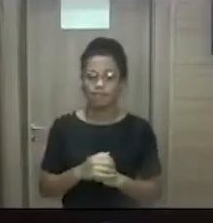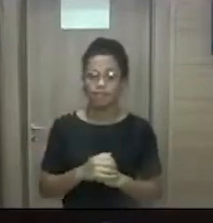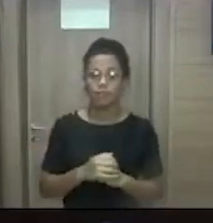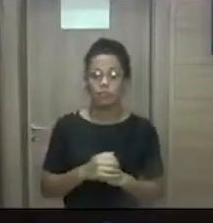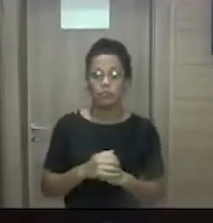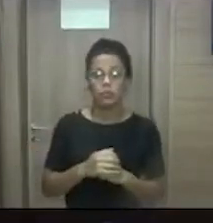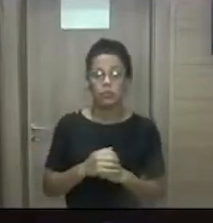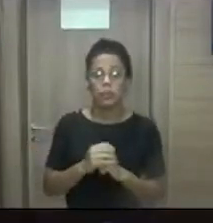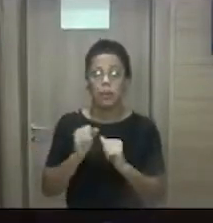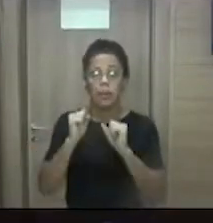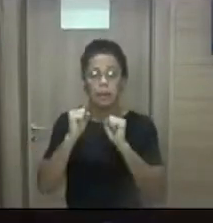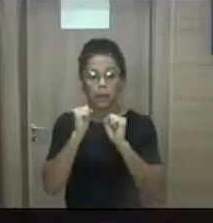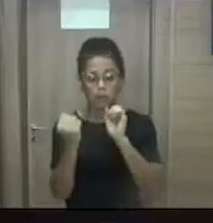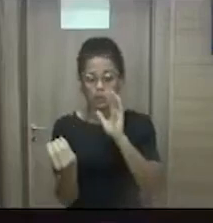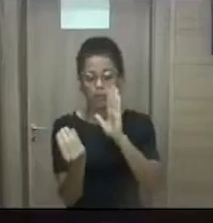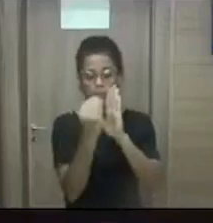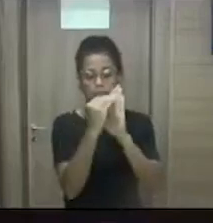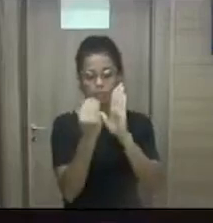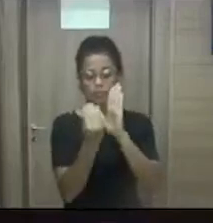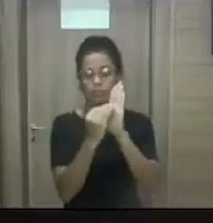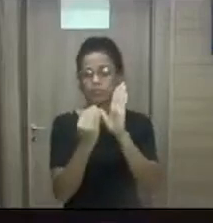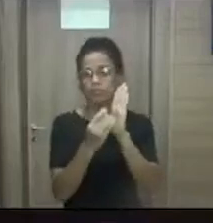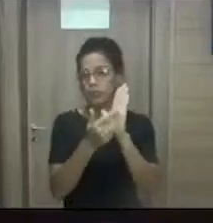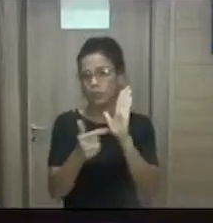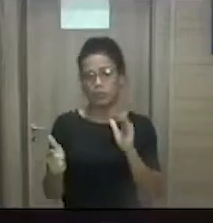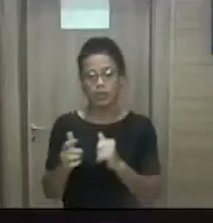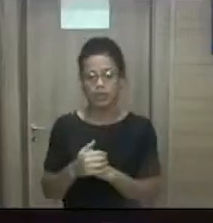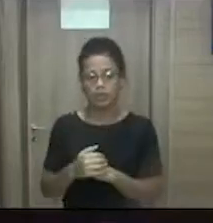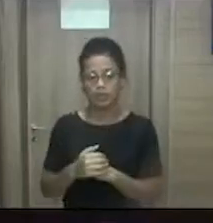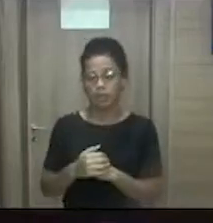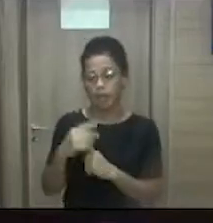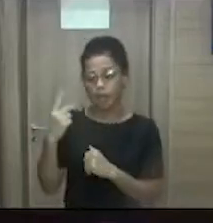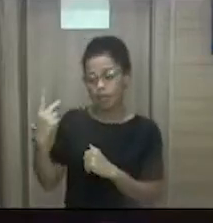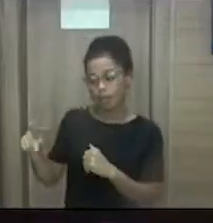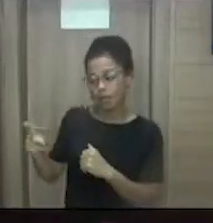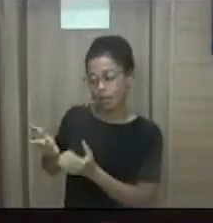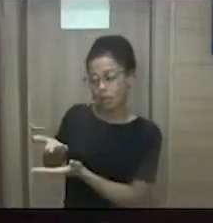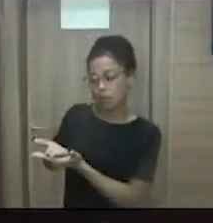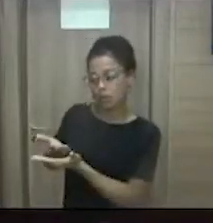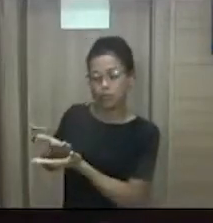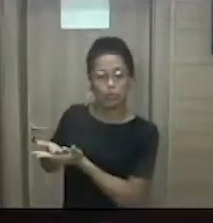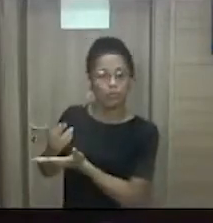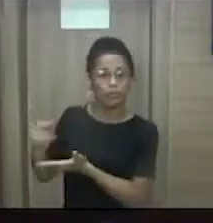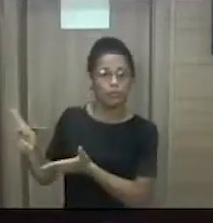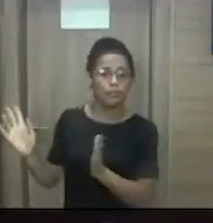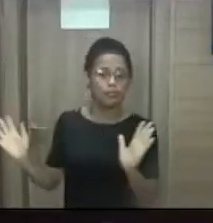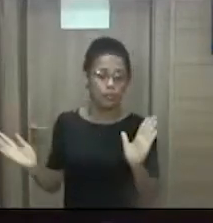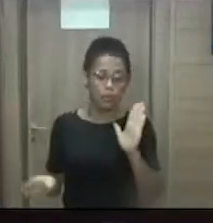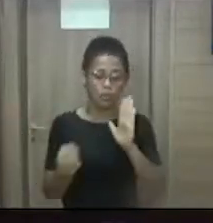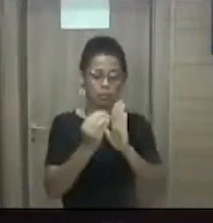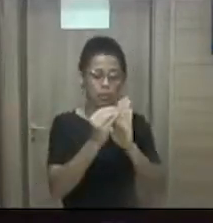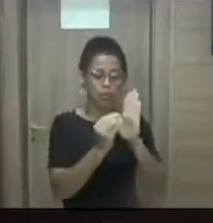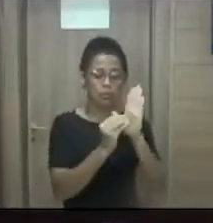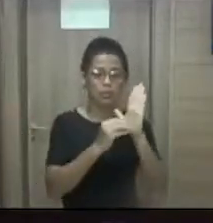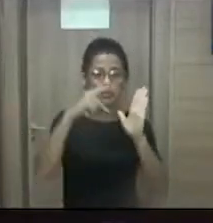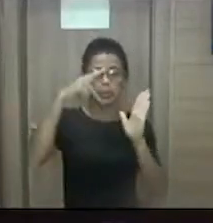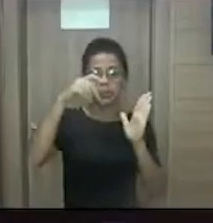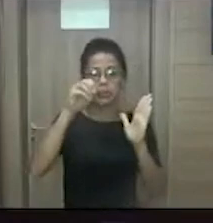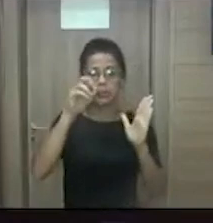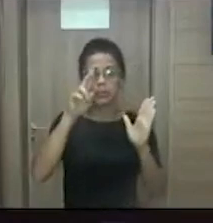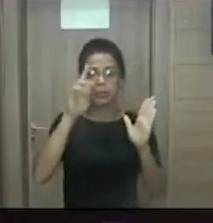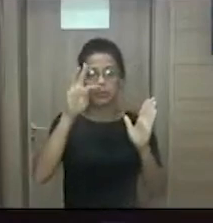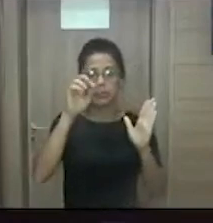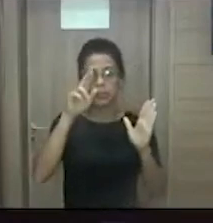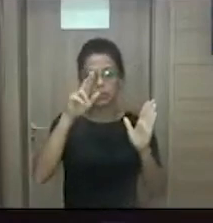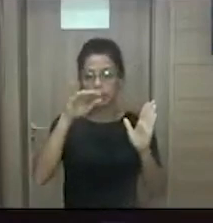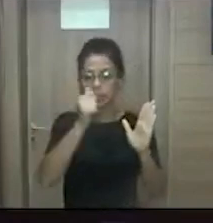não estar na portaria, está na formação. Está na formação, né? Um outro elemento é, será